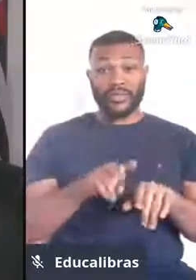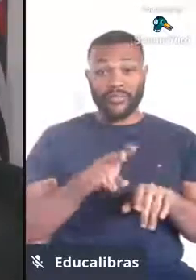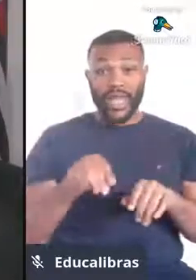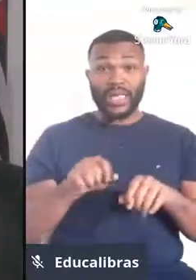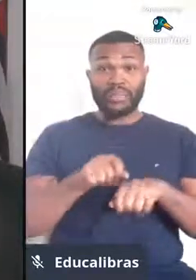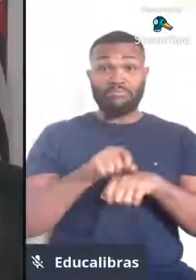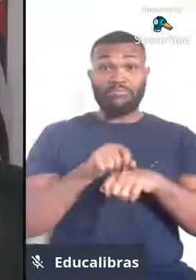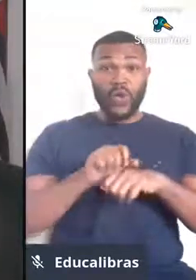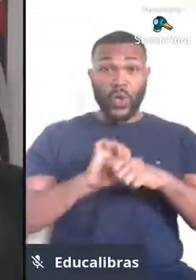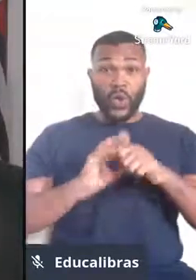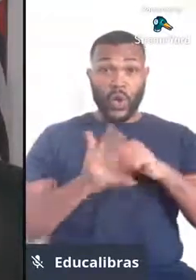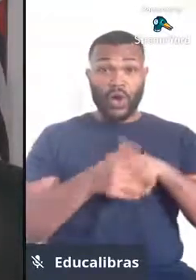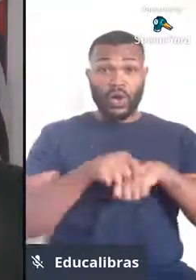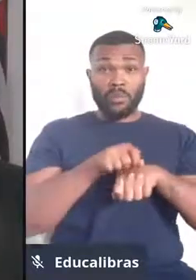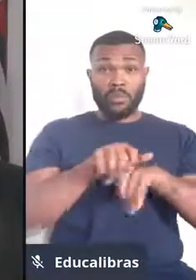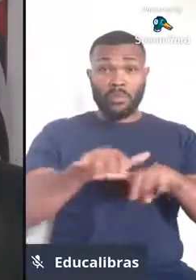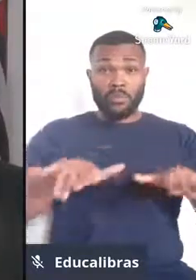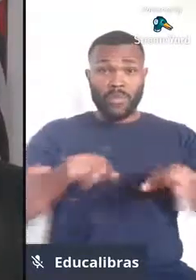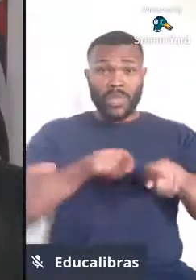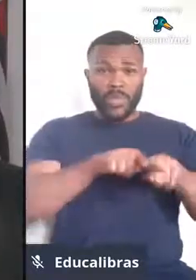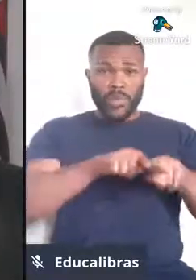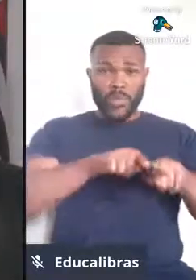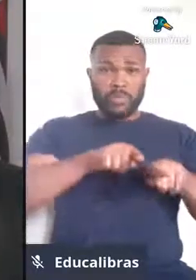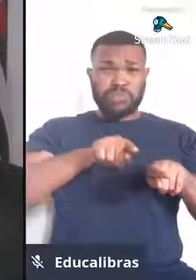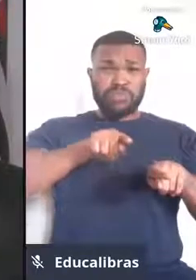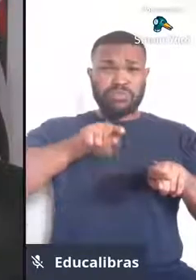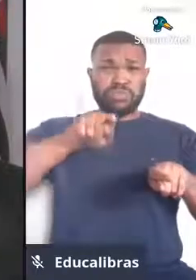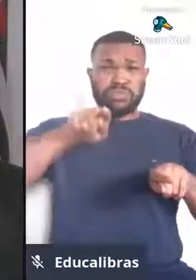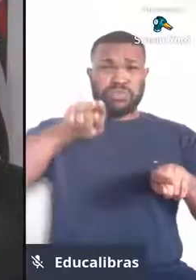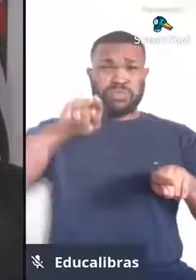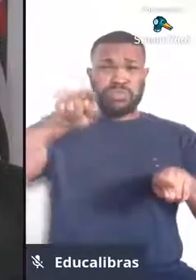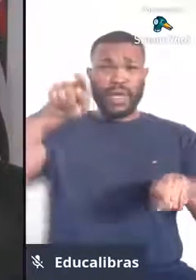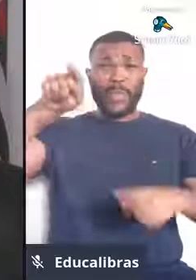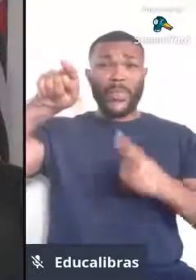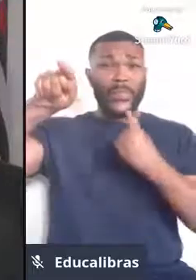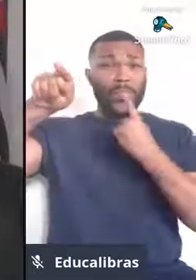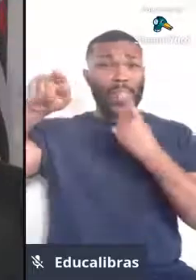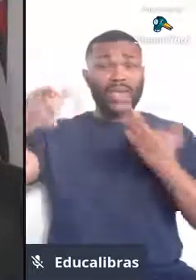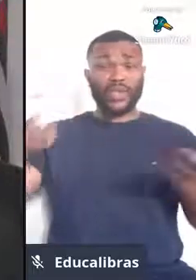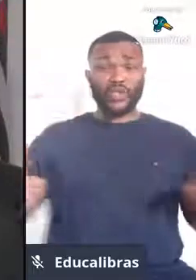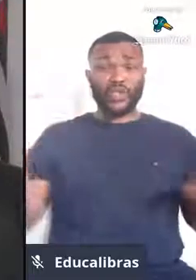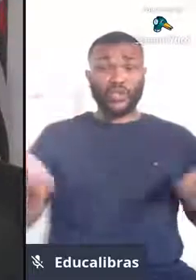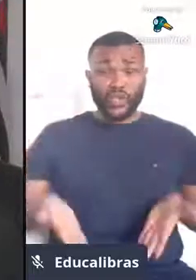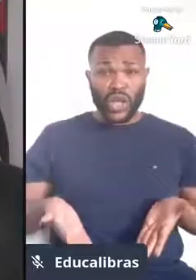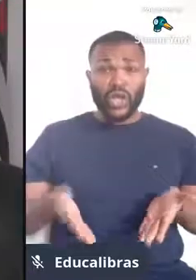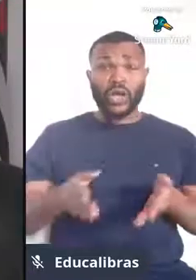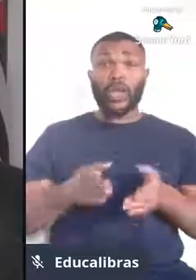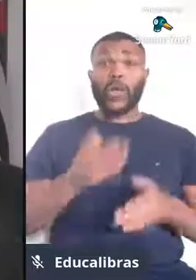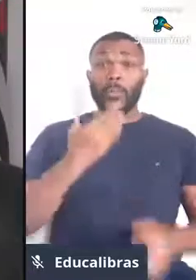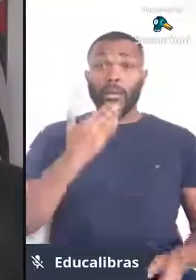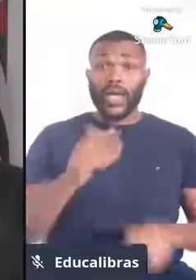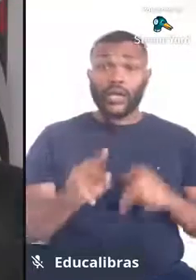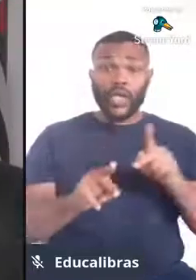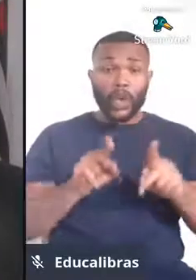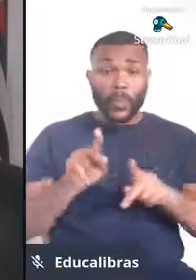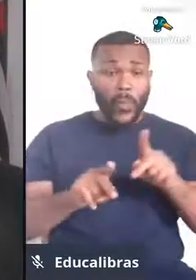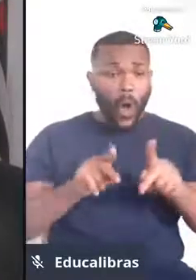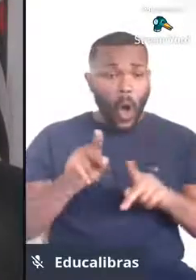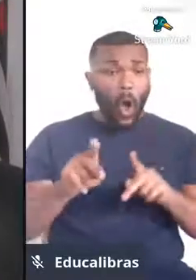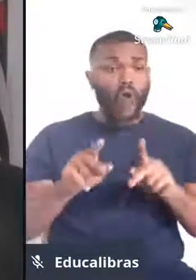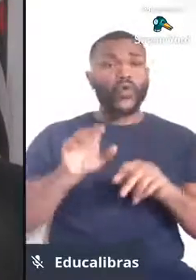né? A população, infelizmente, não tem atendido a demanda dos órgãos de